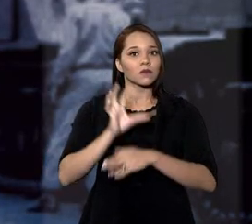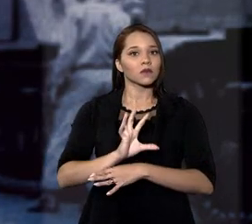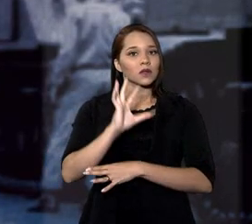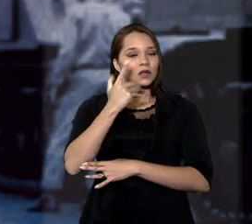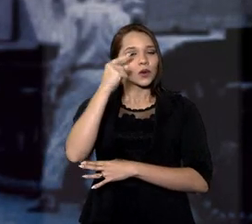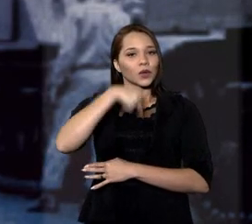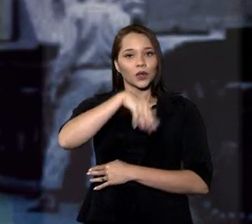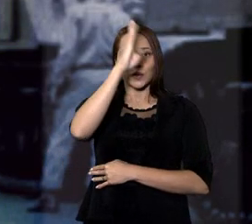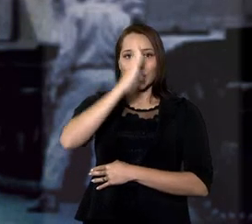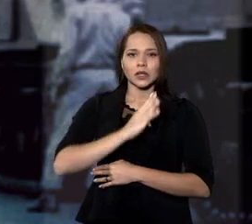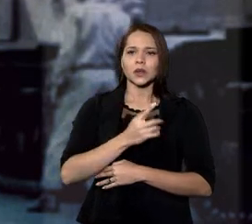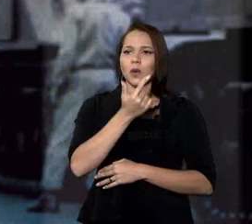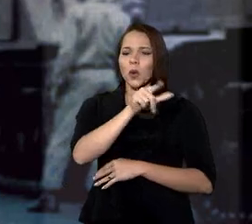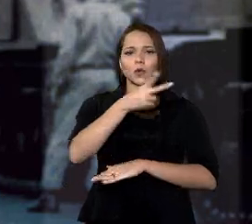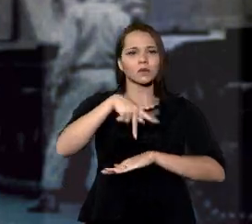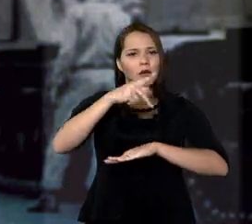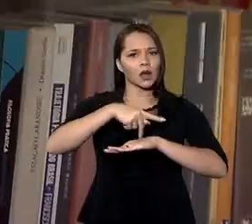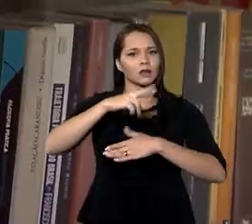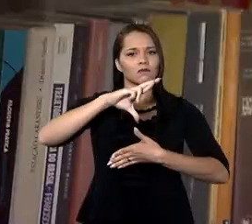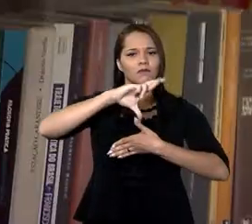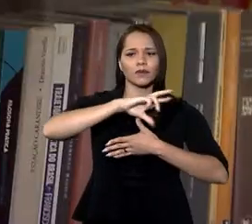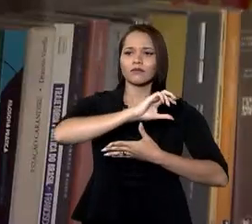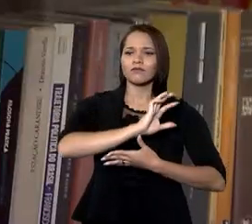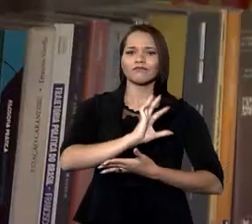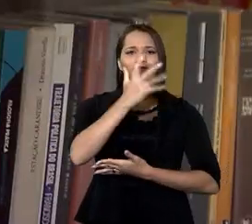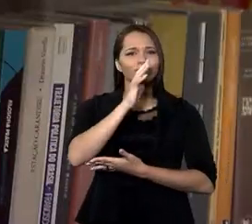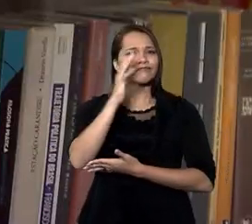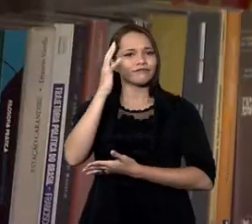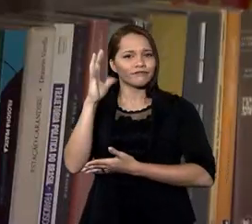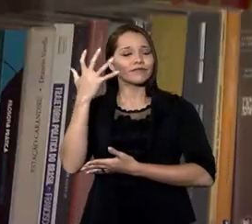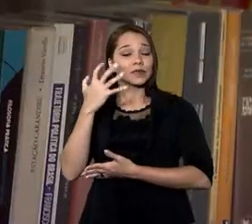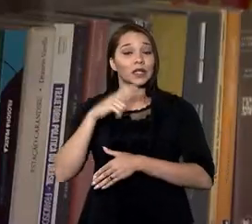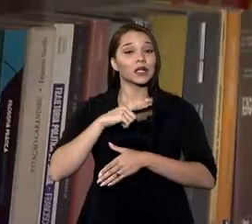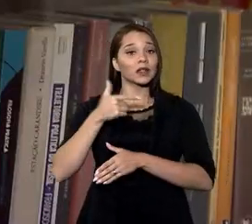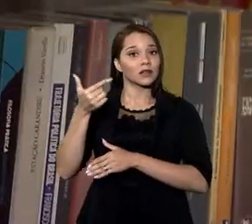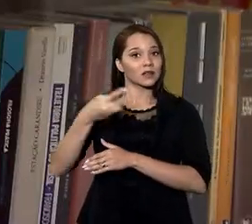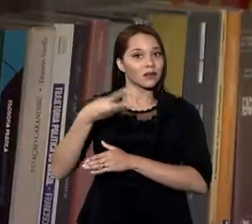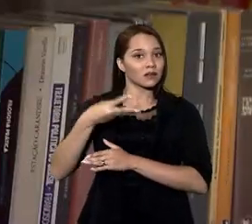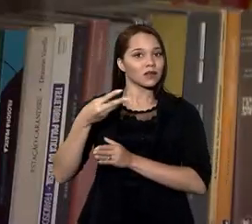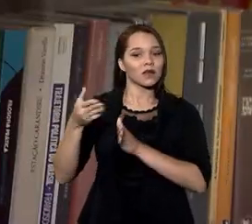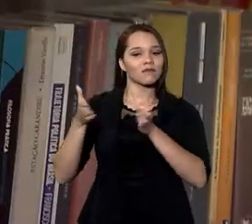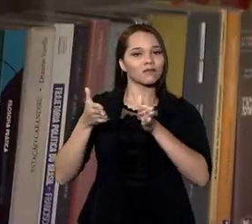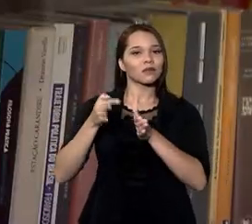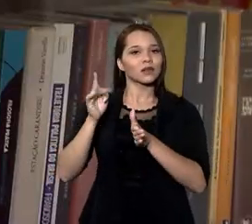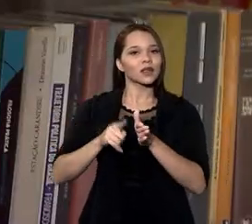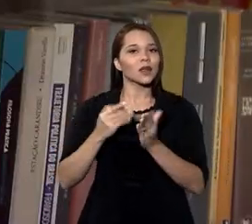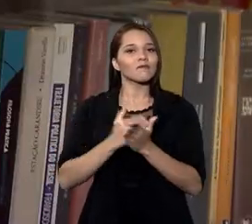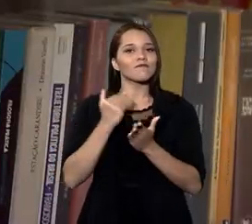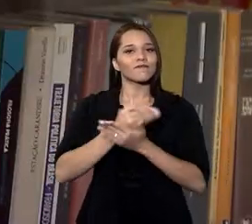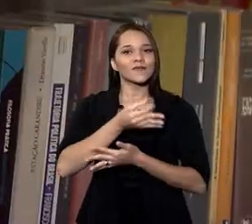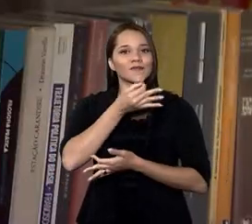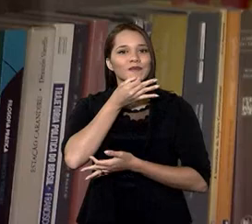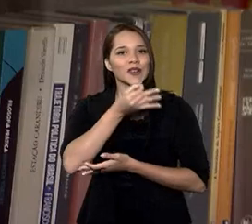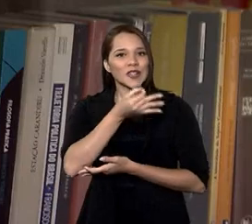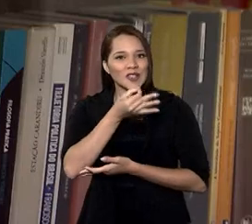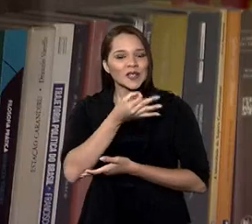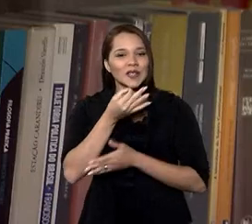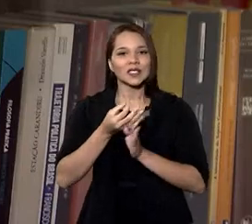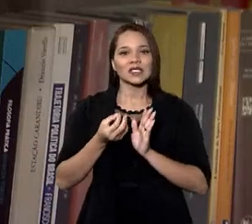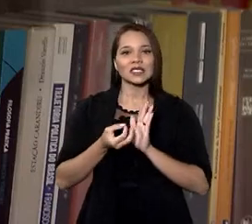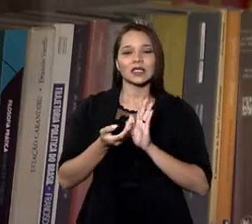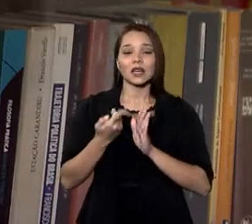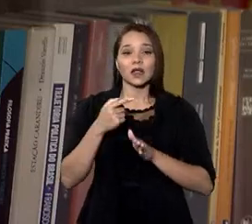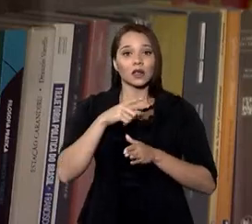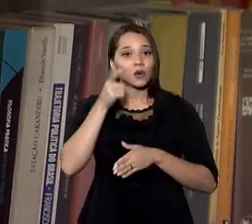no brasil e em vários países da américa latina e a gente tem essa terceira onda mais recente que é uma onda mais crítica que consegue incluir